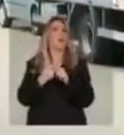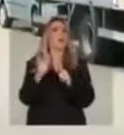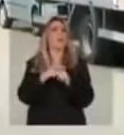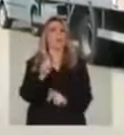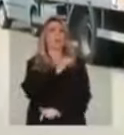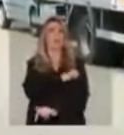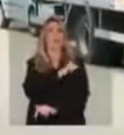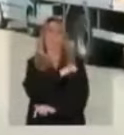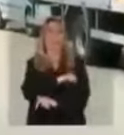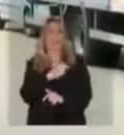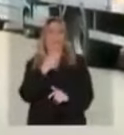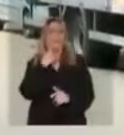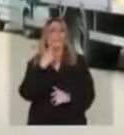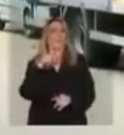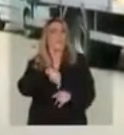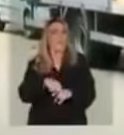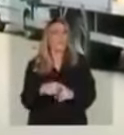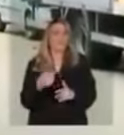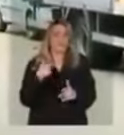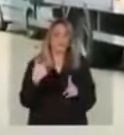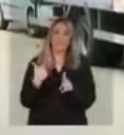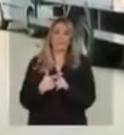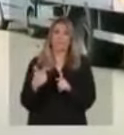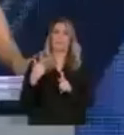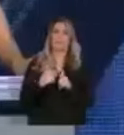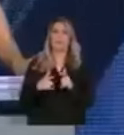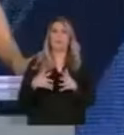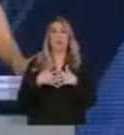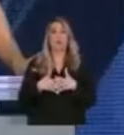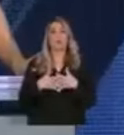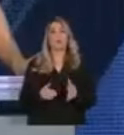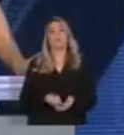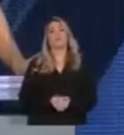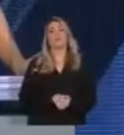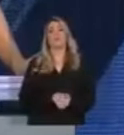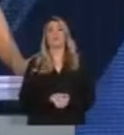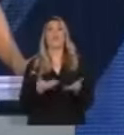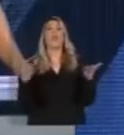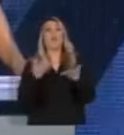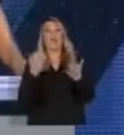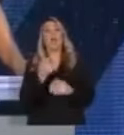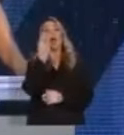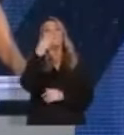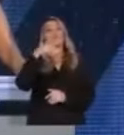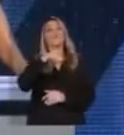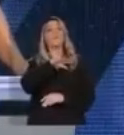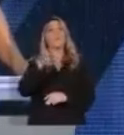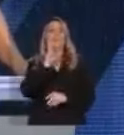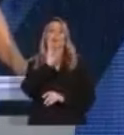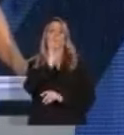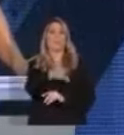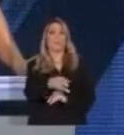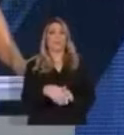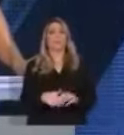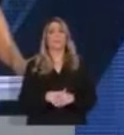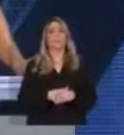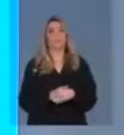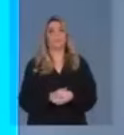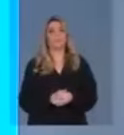contas se tornou caótica né o carioca se preocupa muito com ela candidato 1 minuto e meio para sua